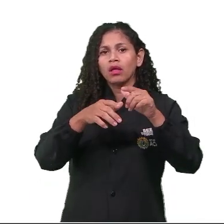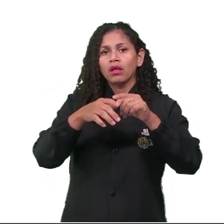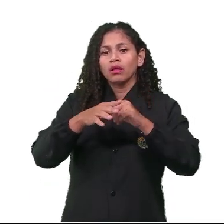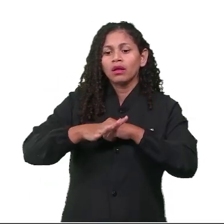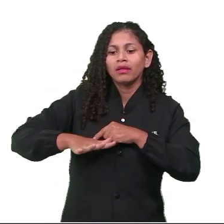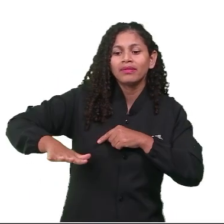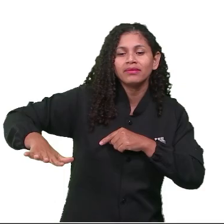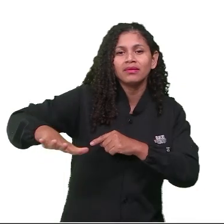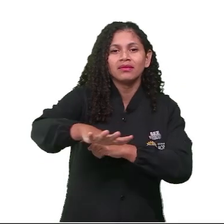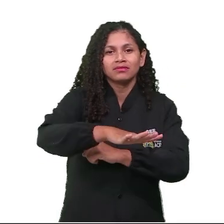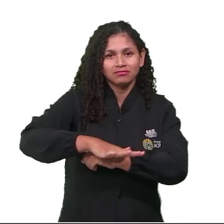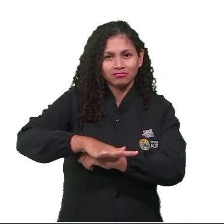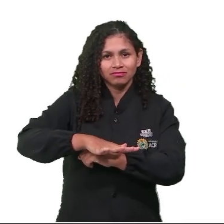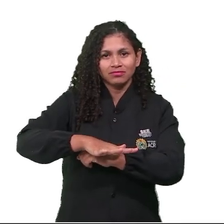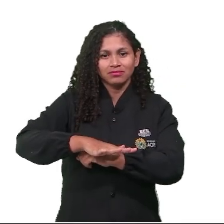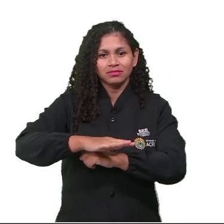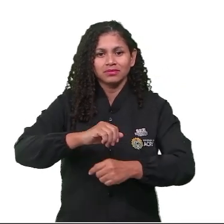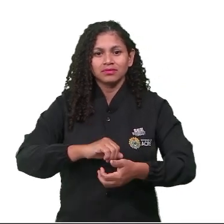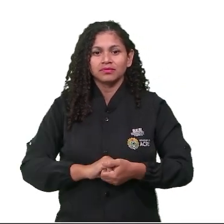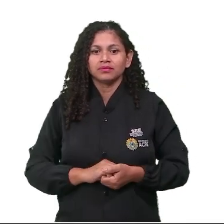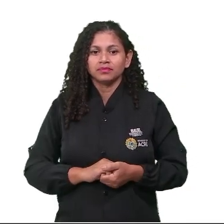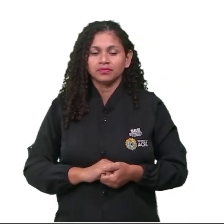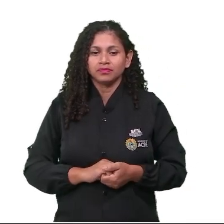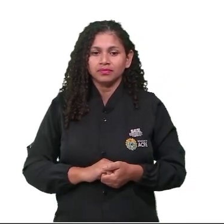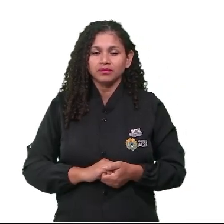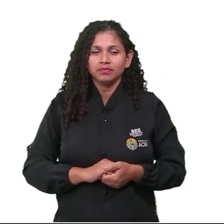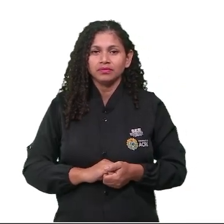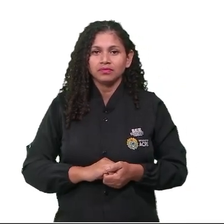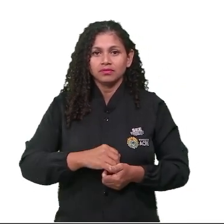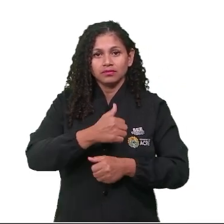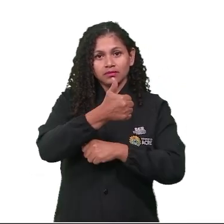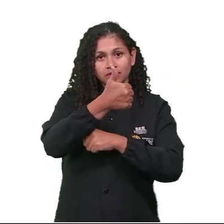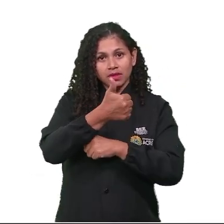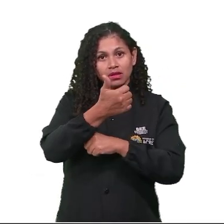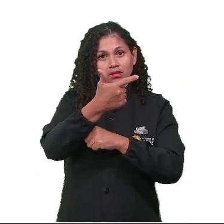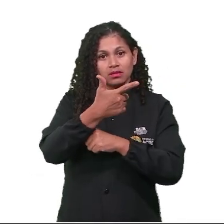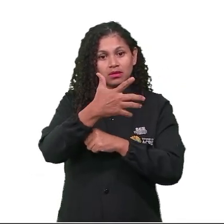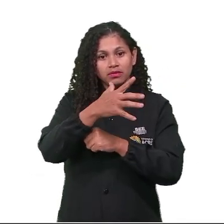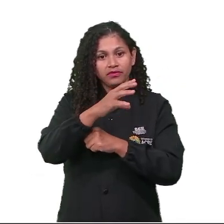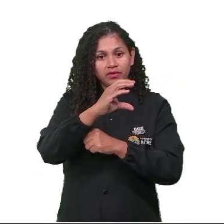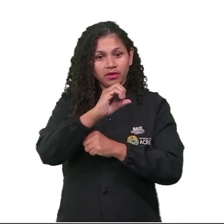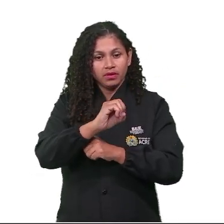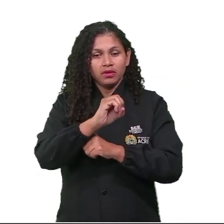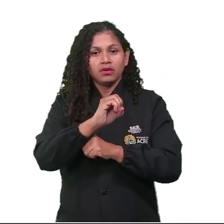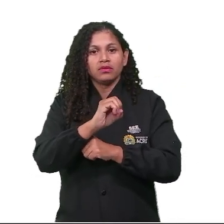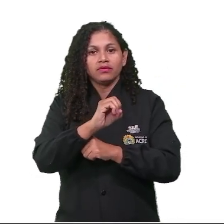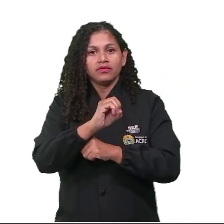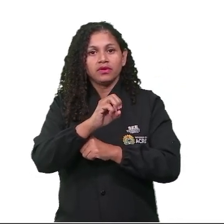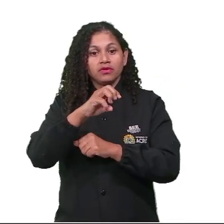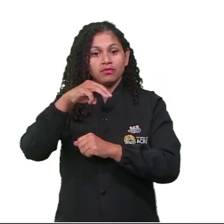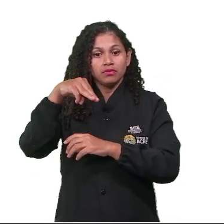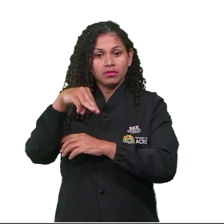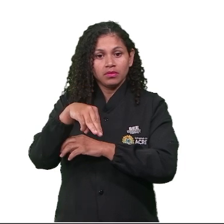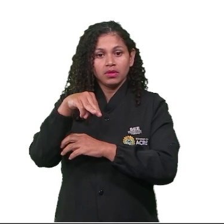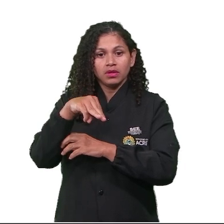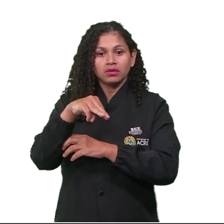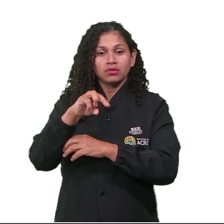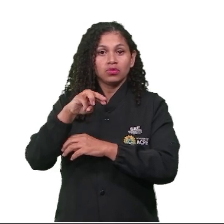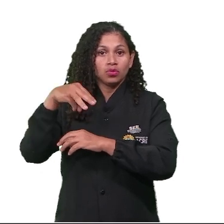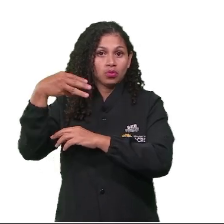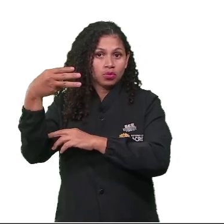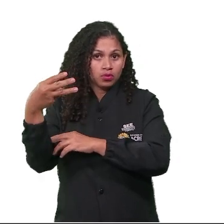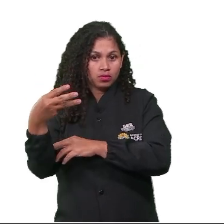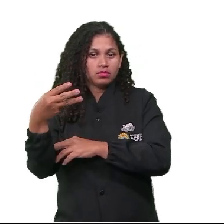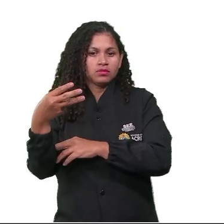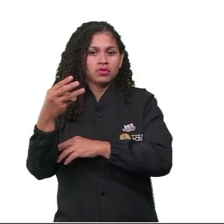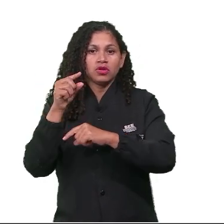quanto? A área do depósito, nós fizemos na questão, na página anterior, né? Era 120 metros cúbicos.